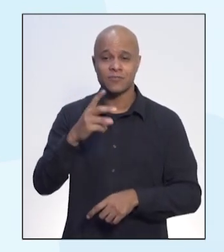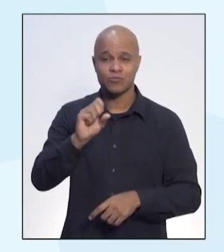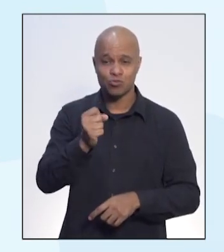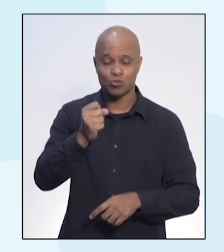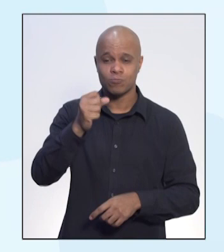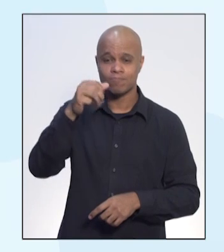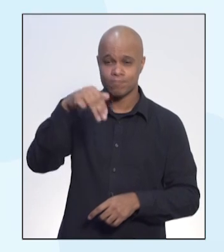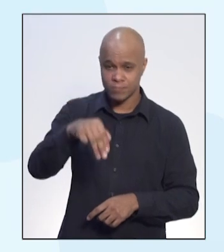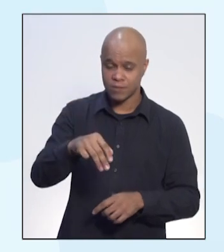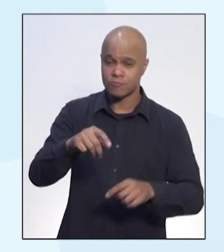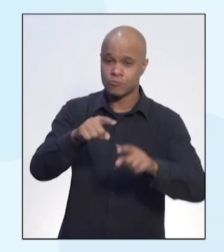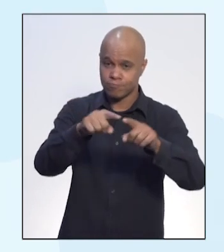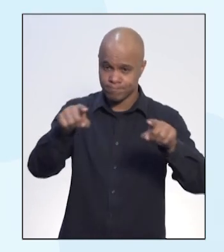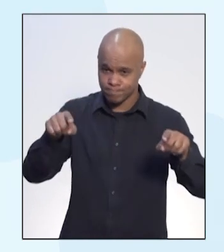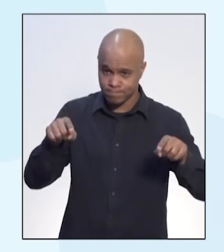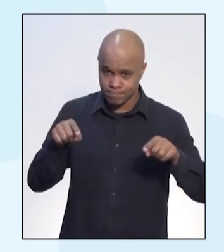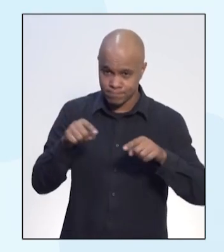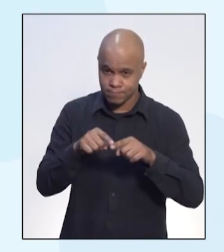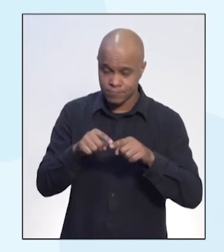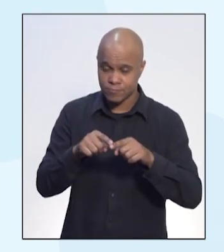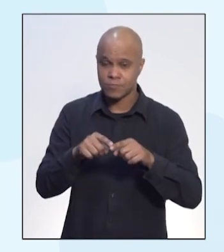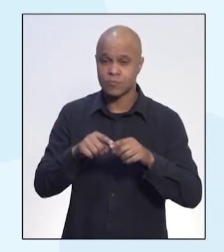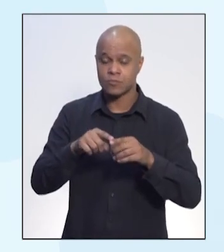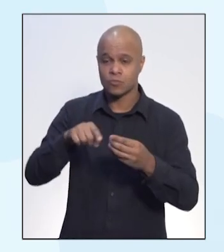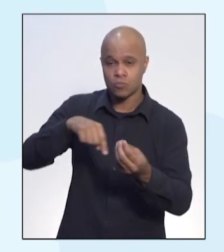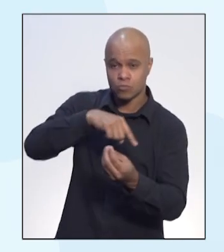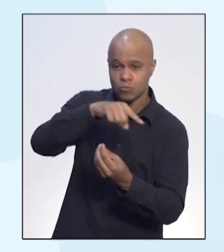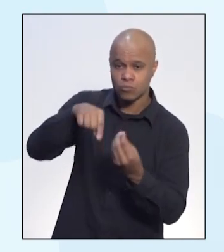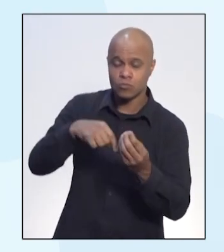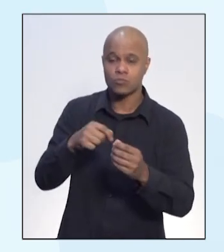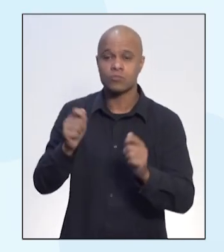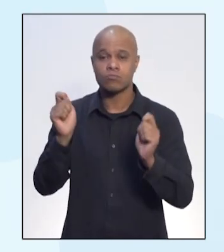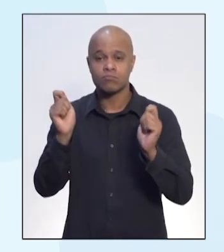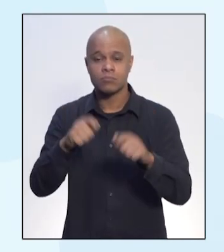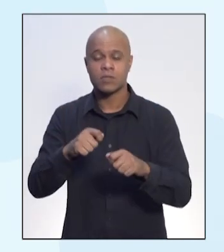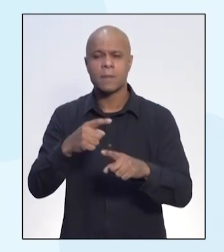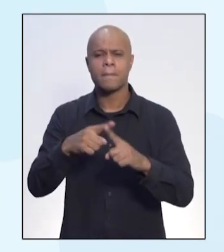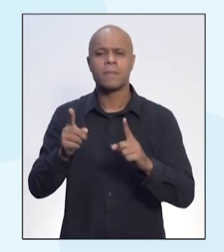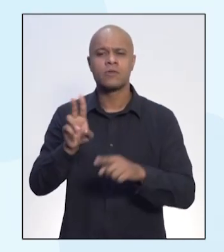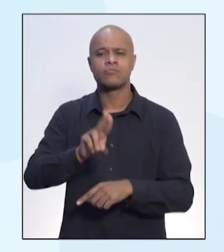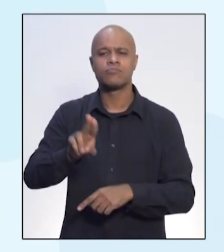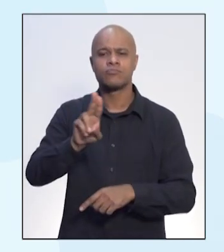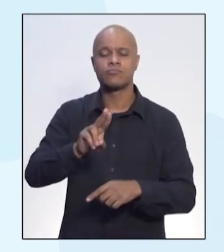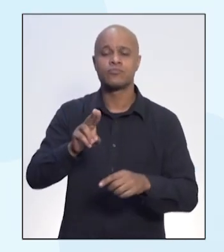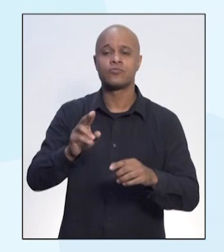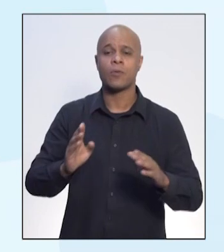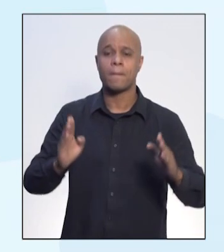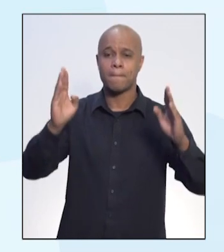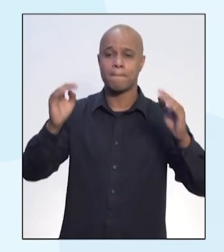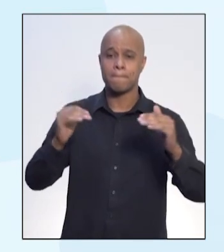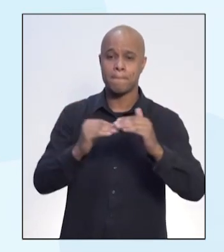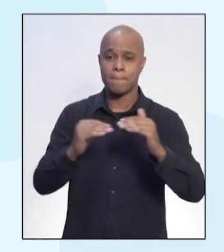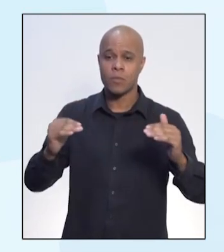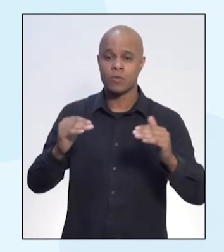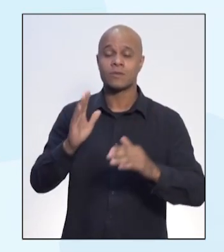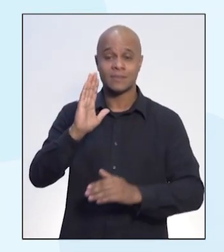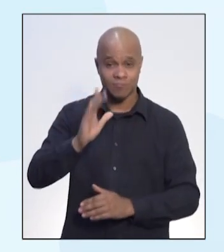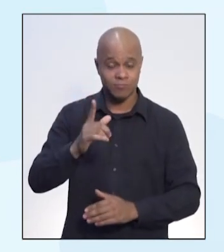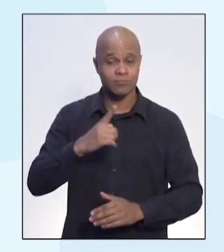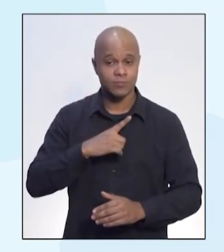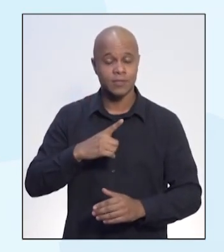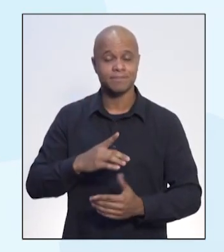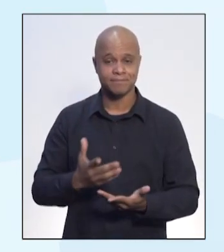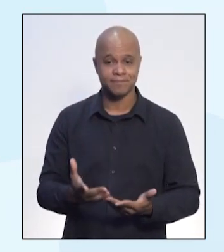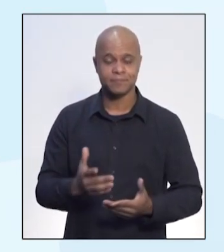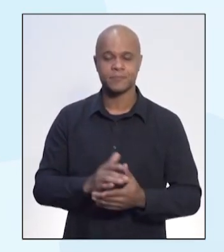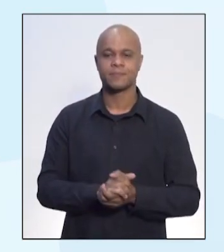de arame farpado para cercar um curral, utilizando-se um muro já existente no seu terreno, conforme a